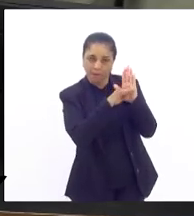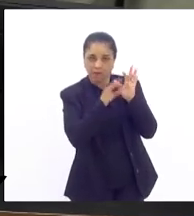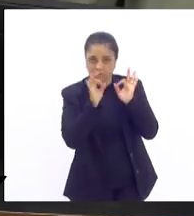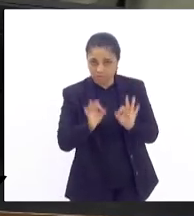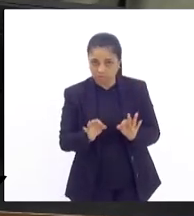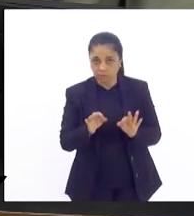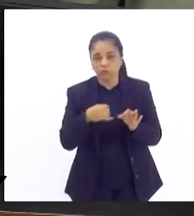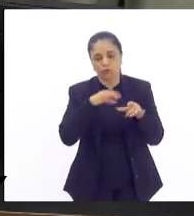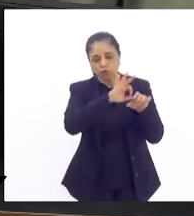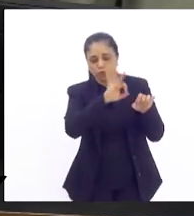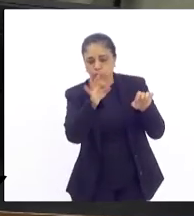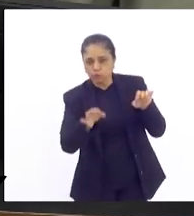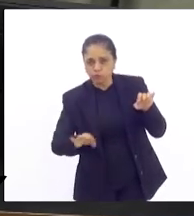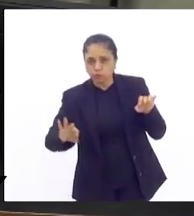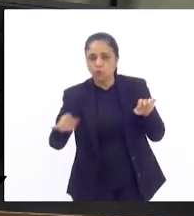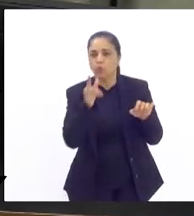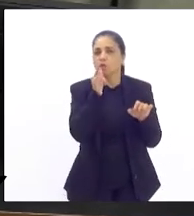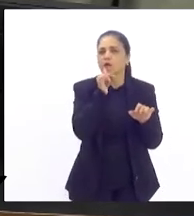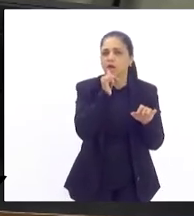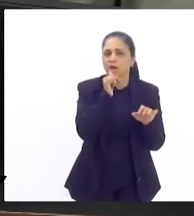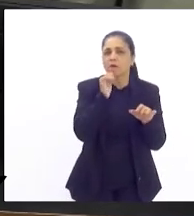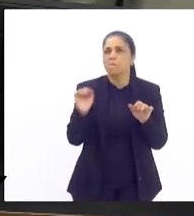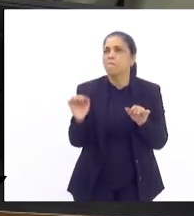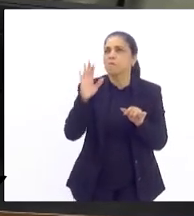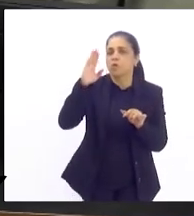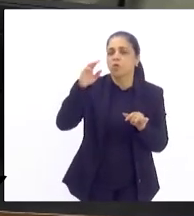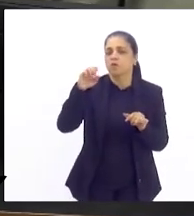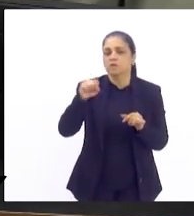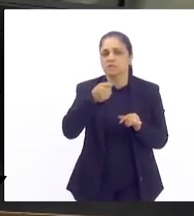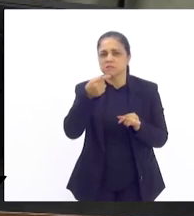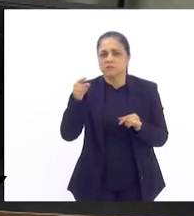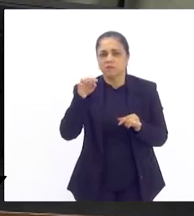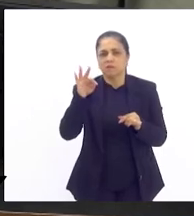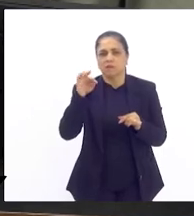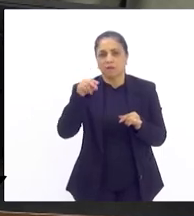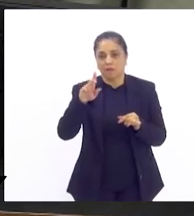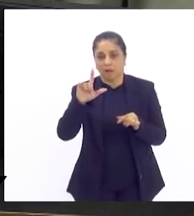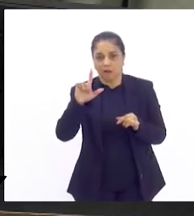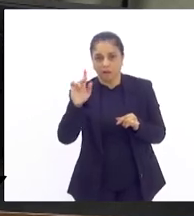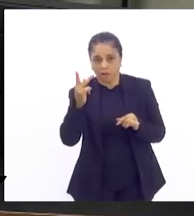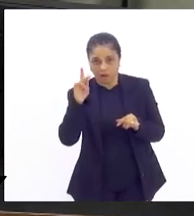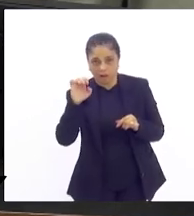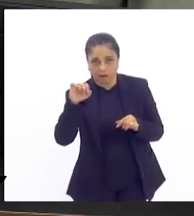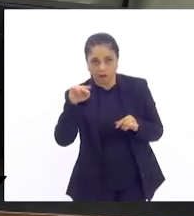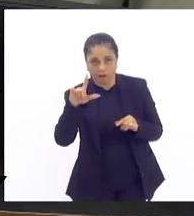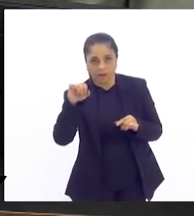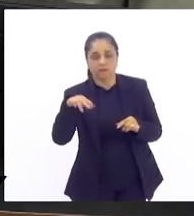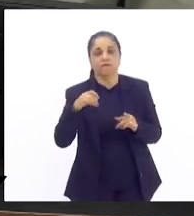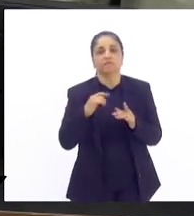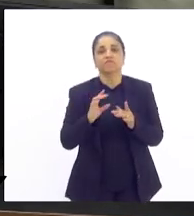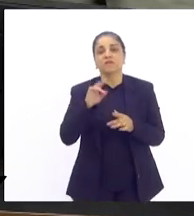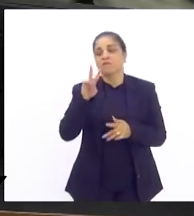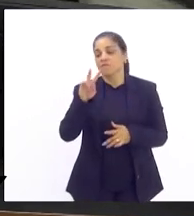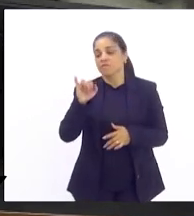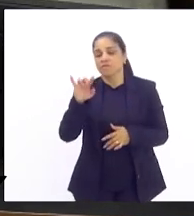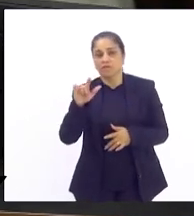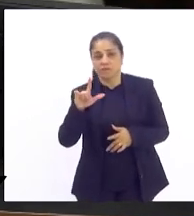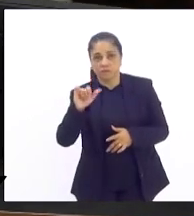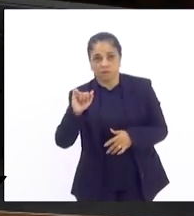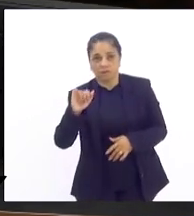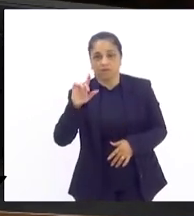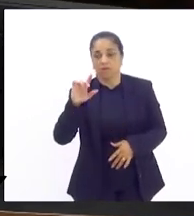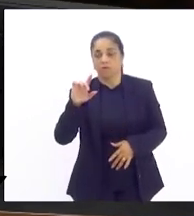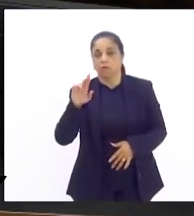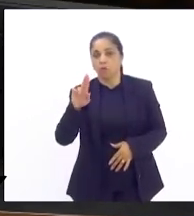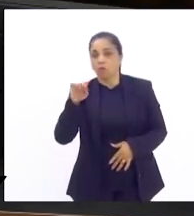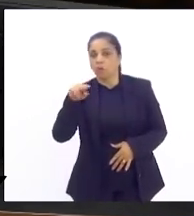João de Meriti, seja no Morro Santa Helena, seja no Carrapato, seja na Vila Ruth, Morro do Tamanco, Vila União.